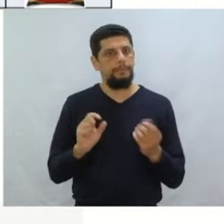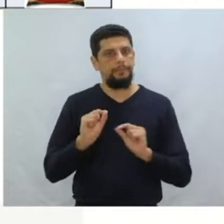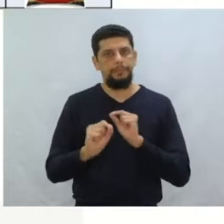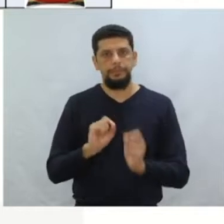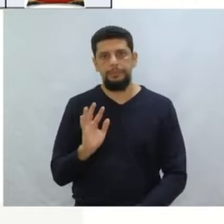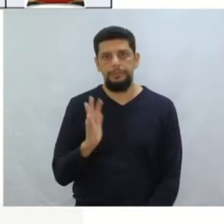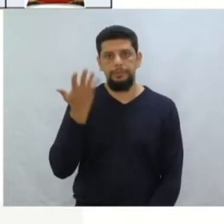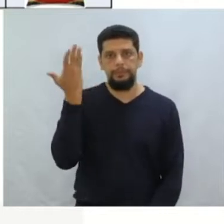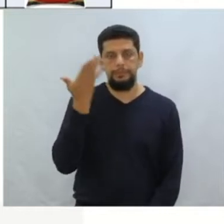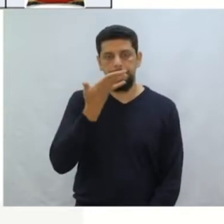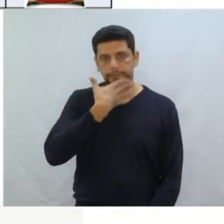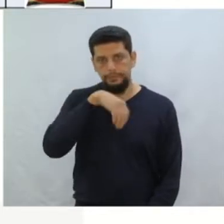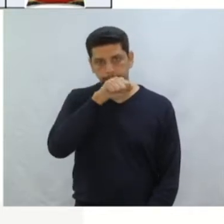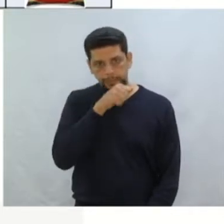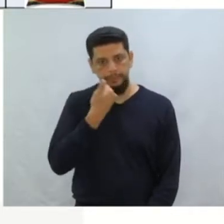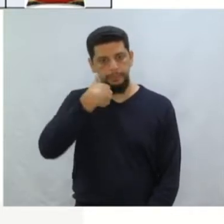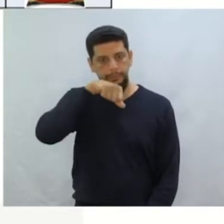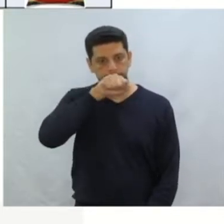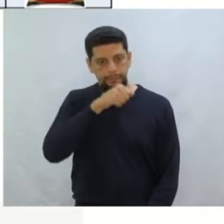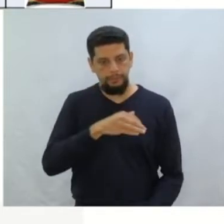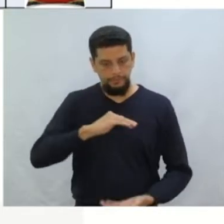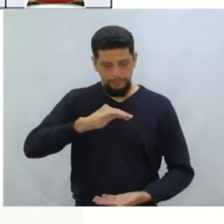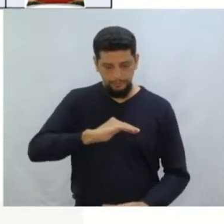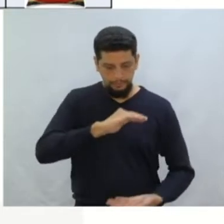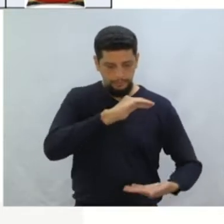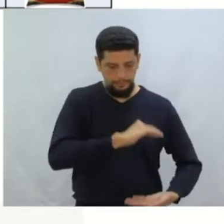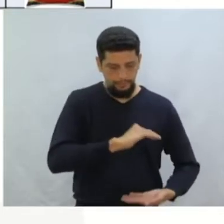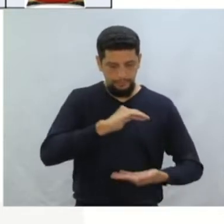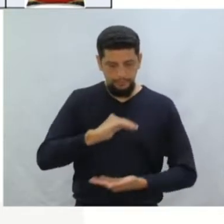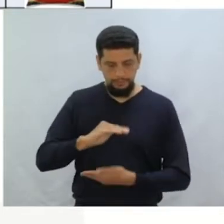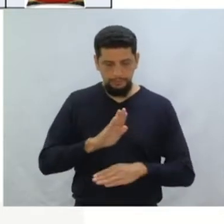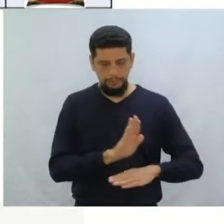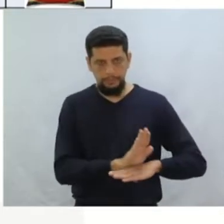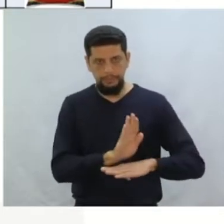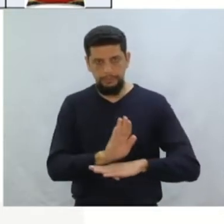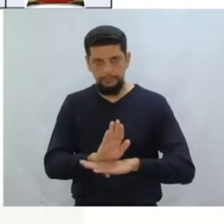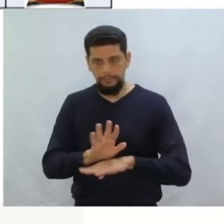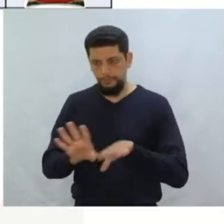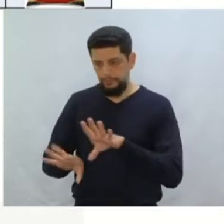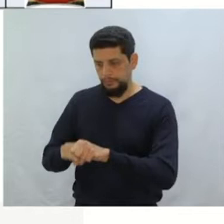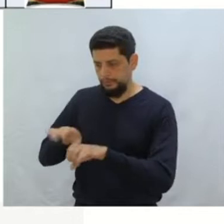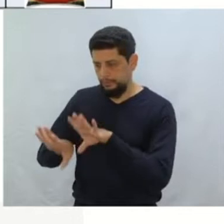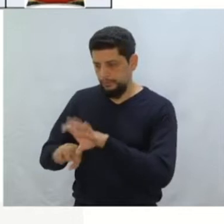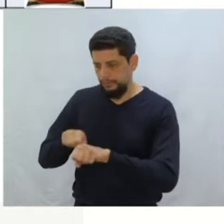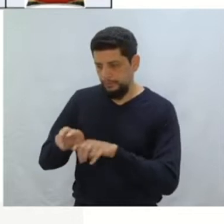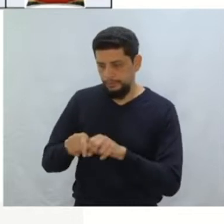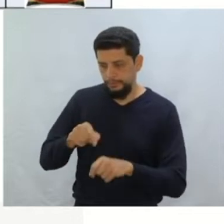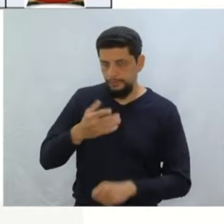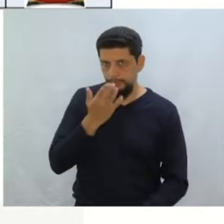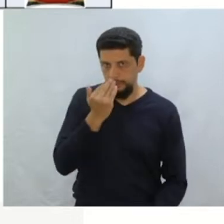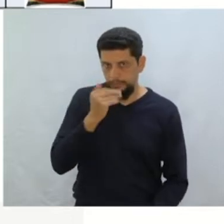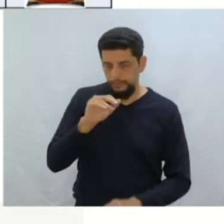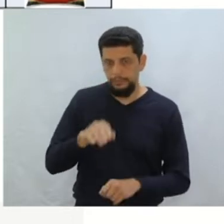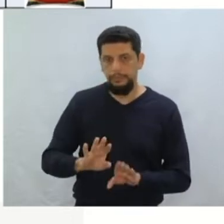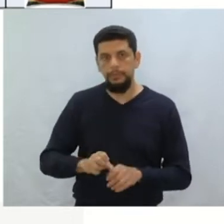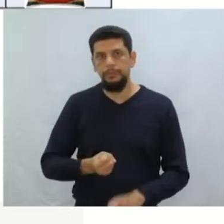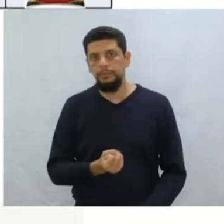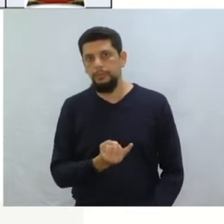Então, o que aconteceu? Os pais de Max levaram duas cestinhas para ajudá-los no transporte dos